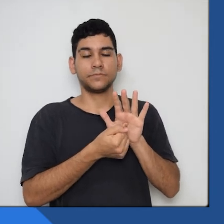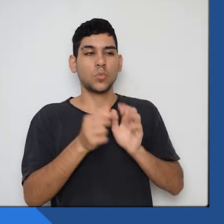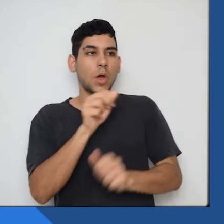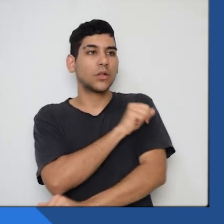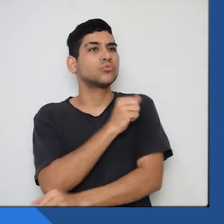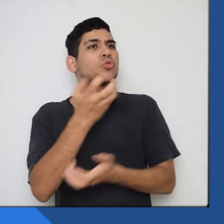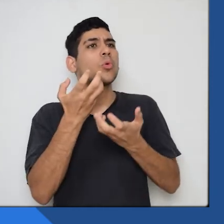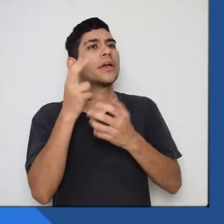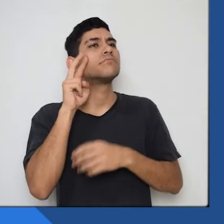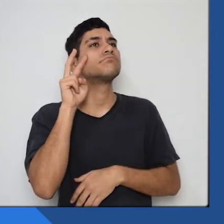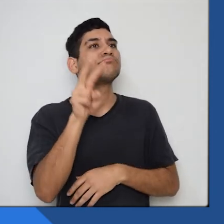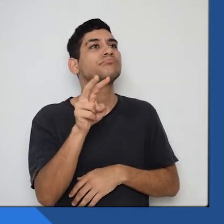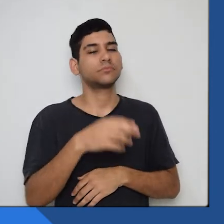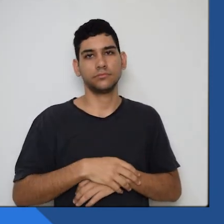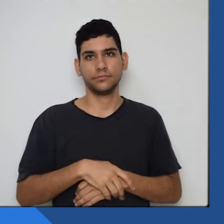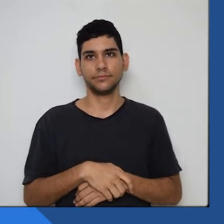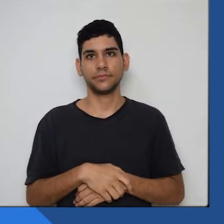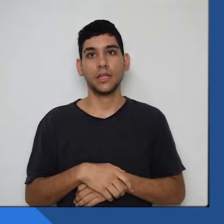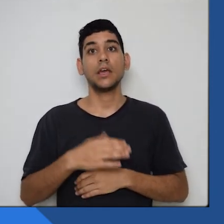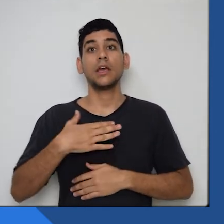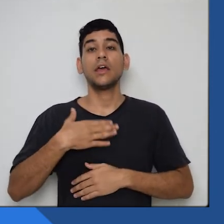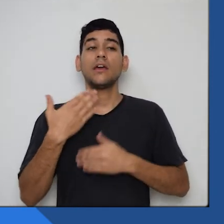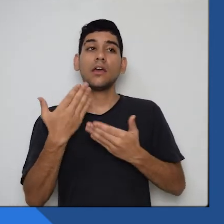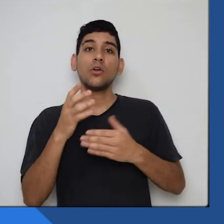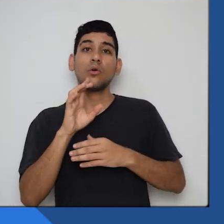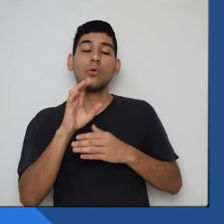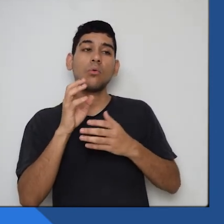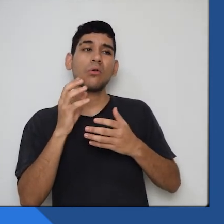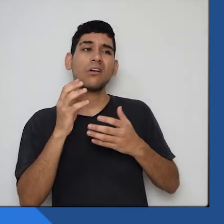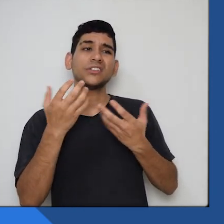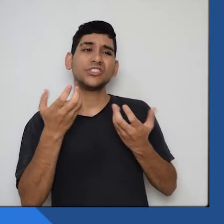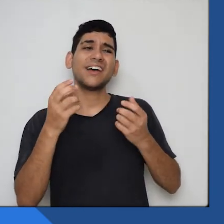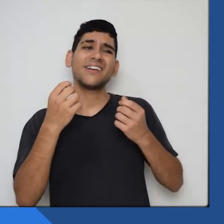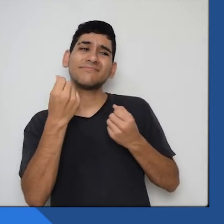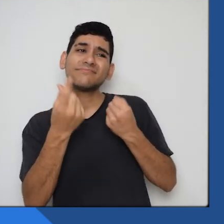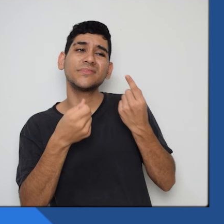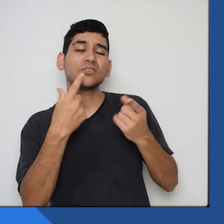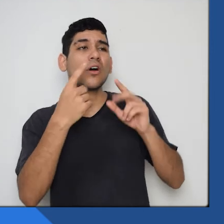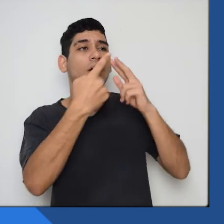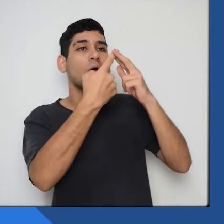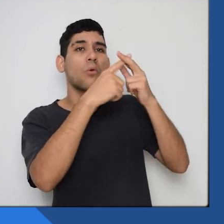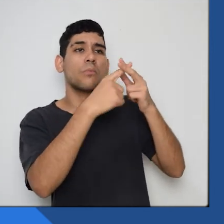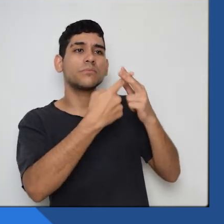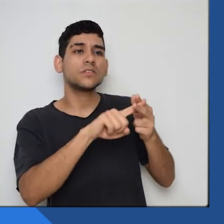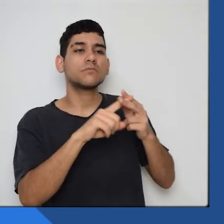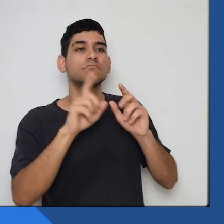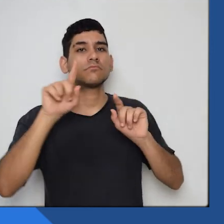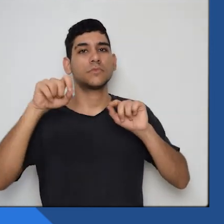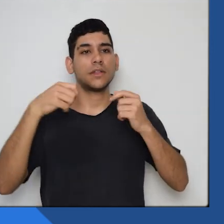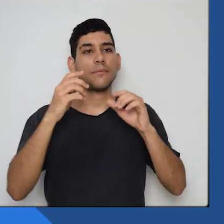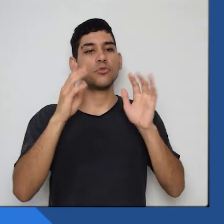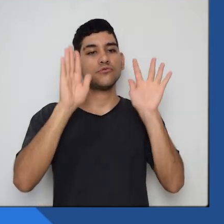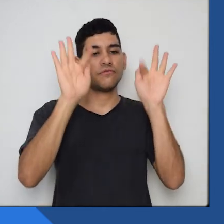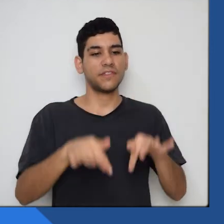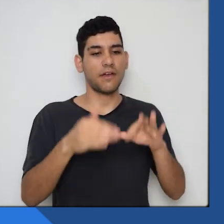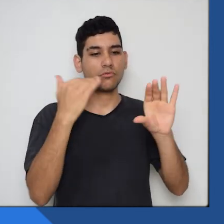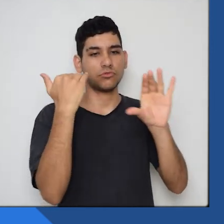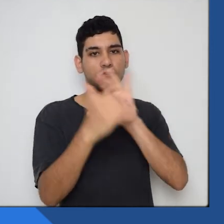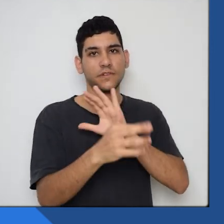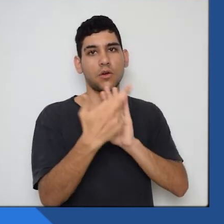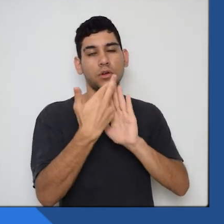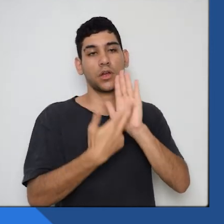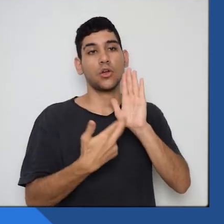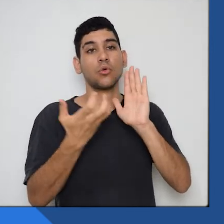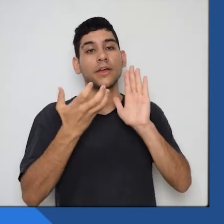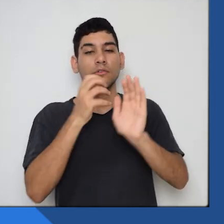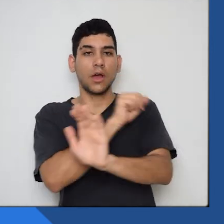quero mostrar para o estudante. O que eu costumo fazer? Eu deixo só esta opção aqui depois do